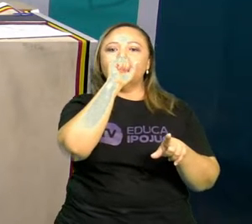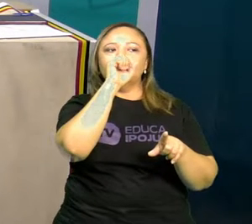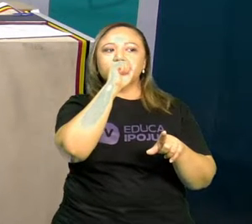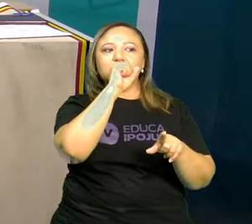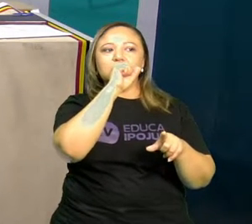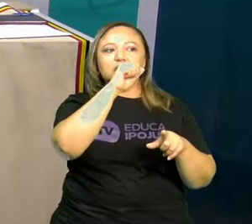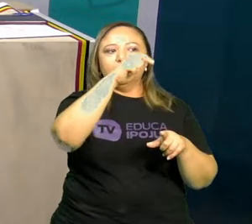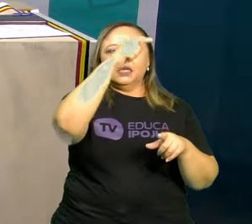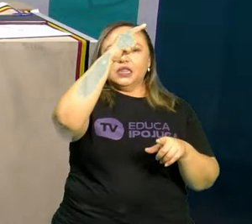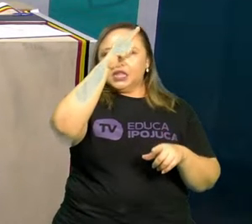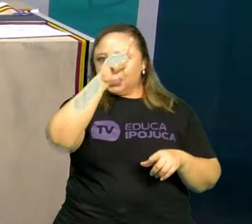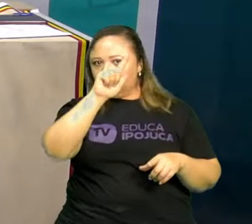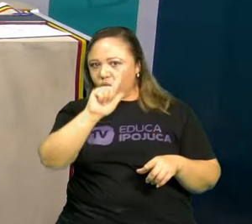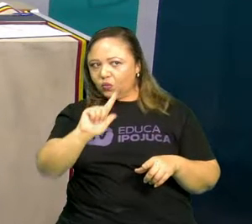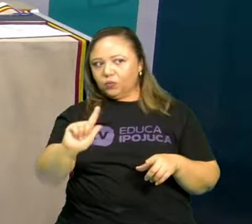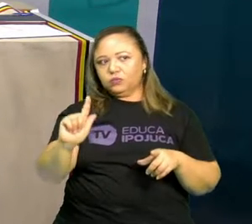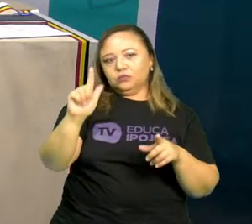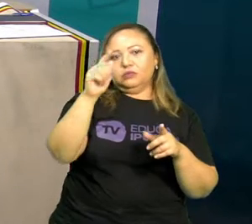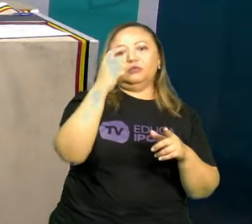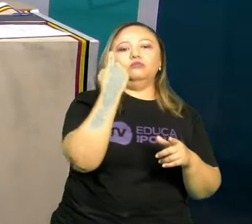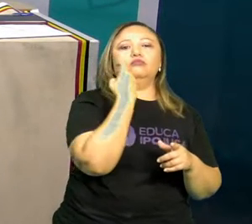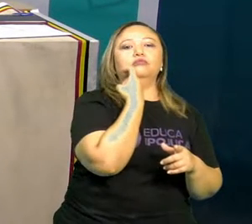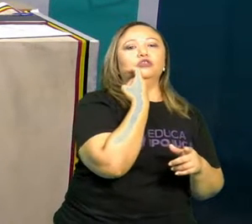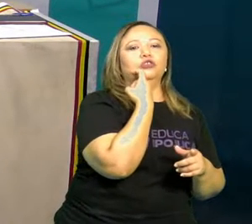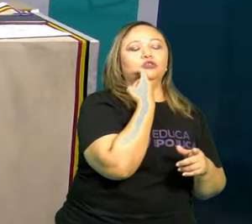outro lado da caixinha.